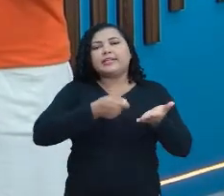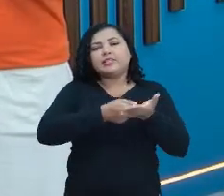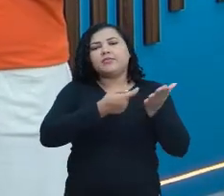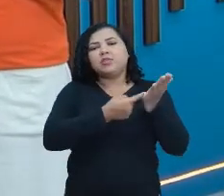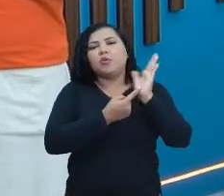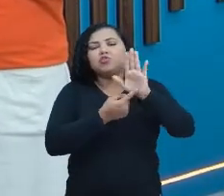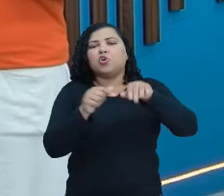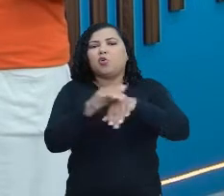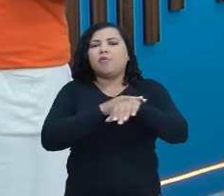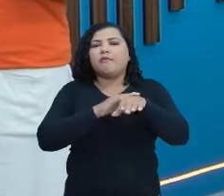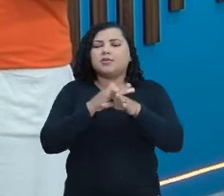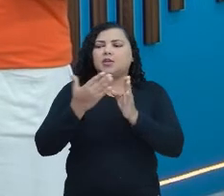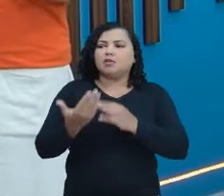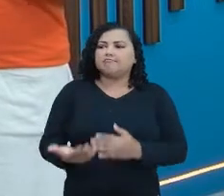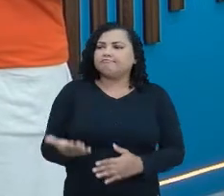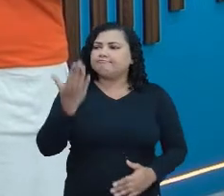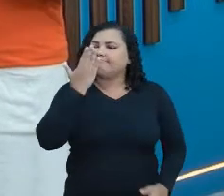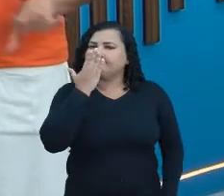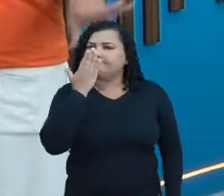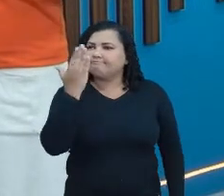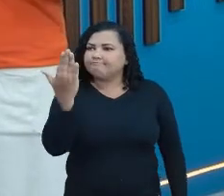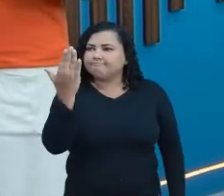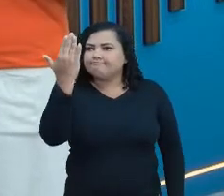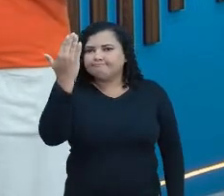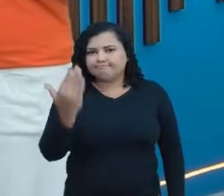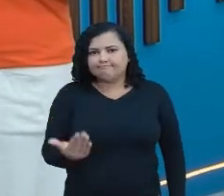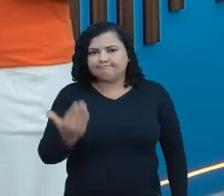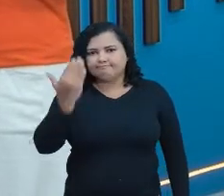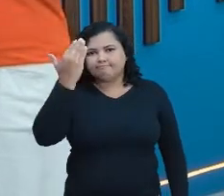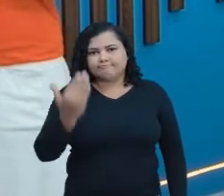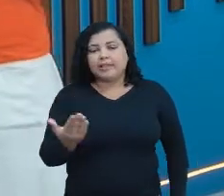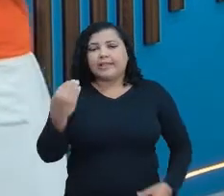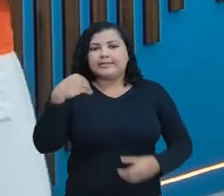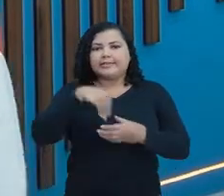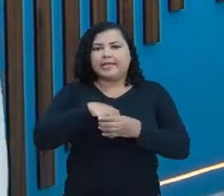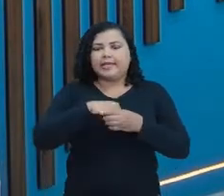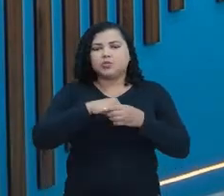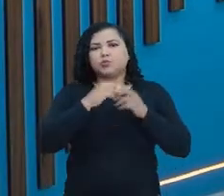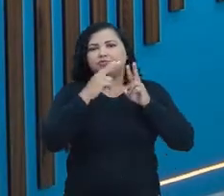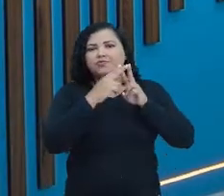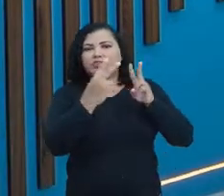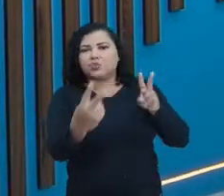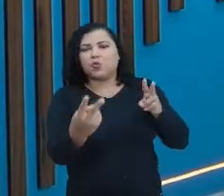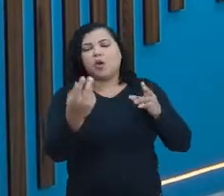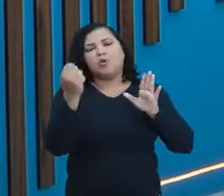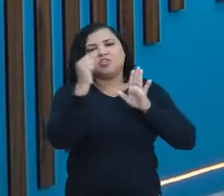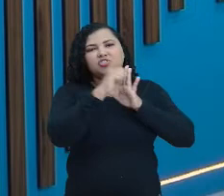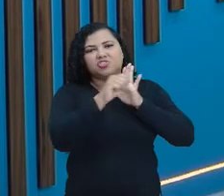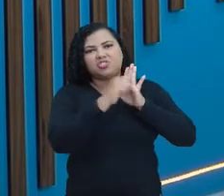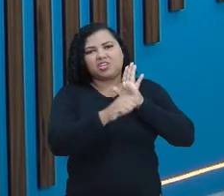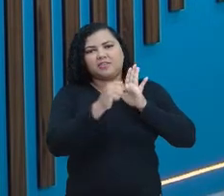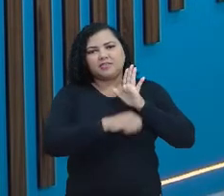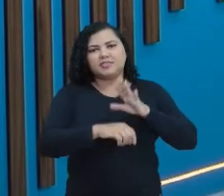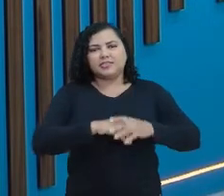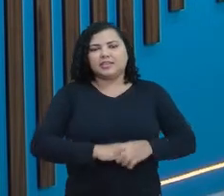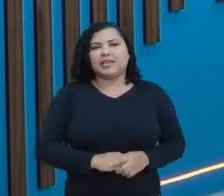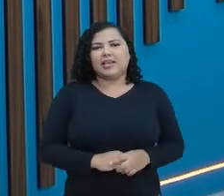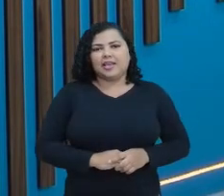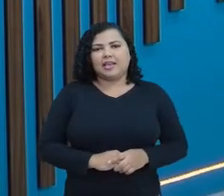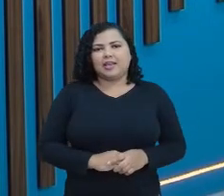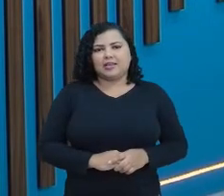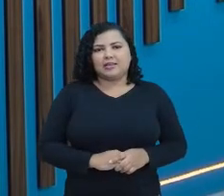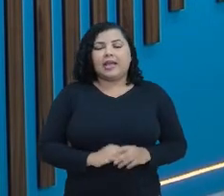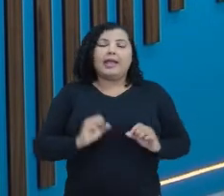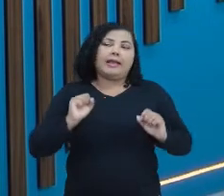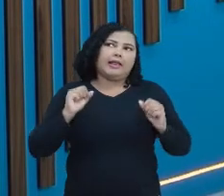de uma conversa face a face, no ambiente virtual por meio da escrita. Exceto se nós falamos de